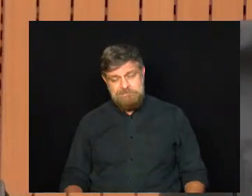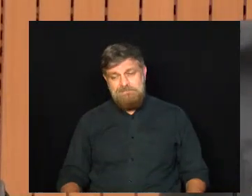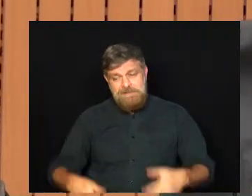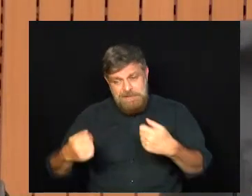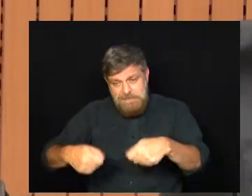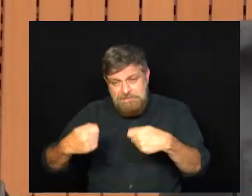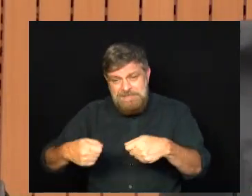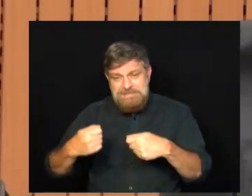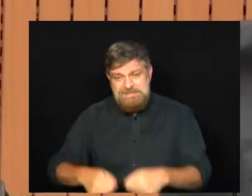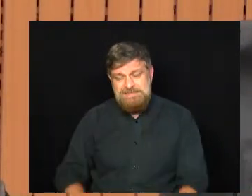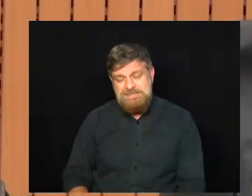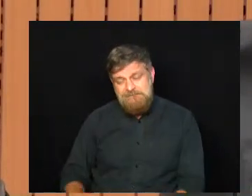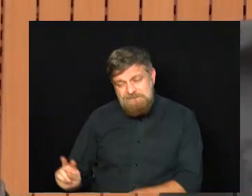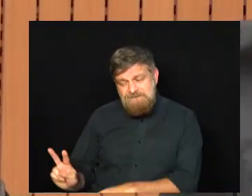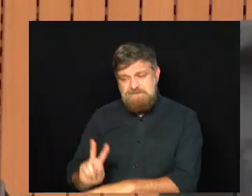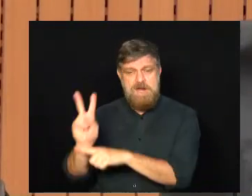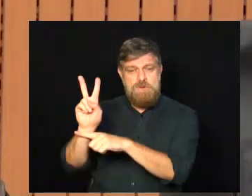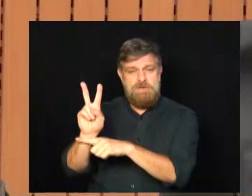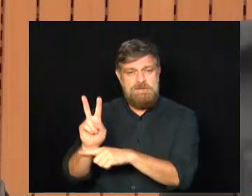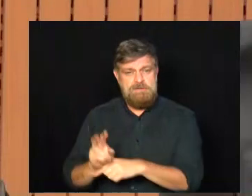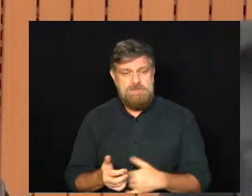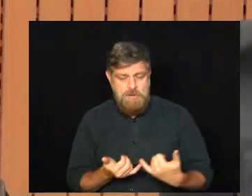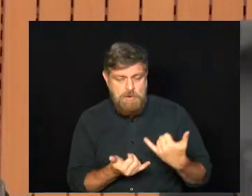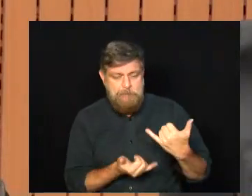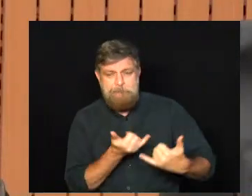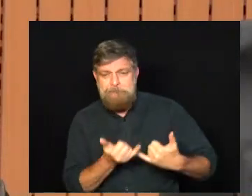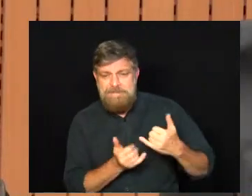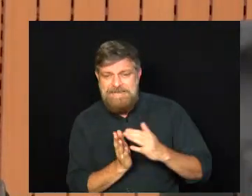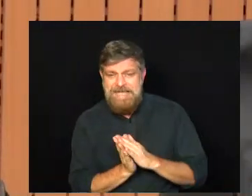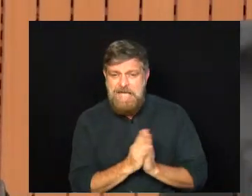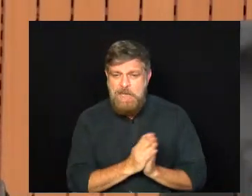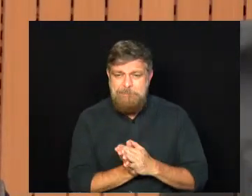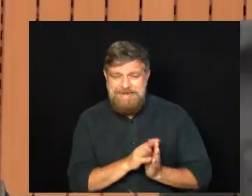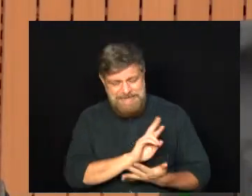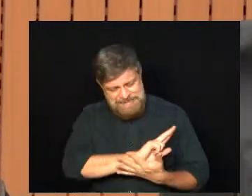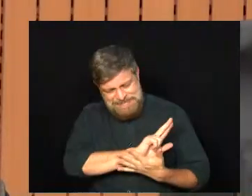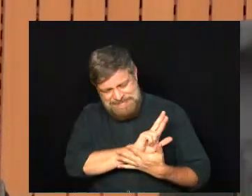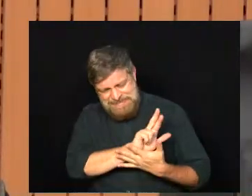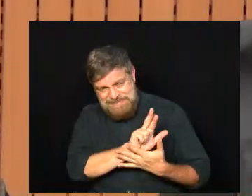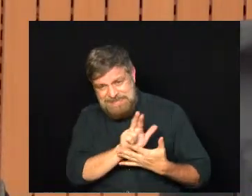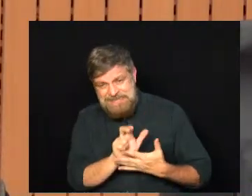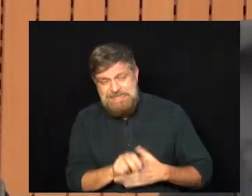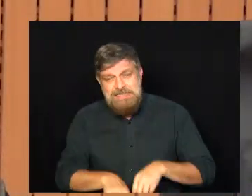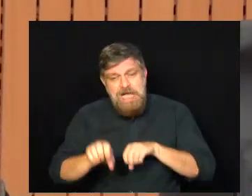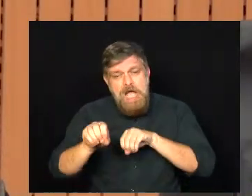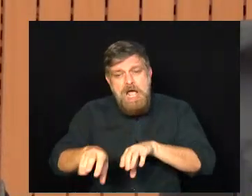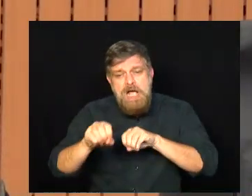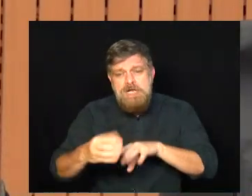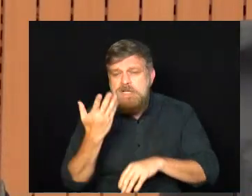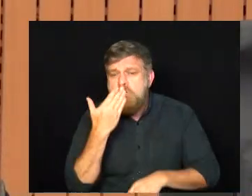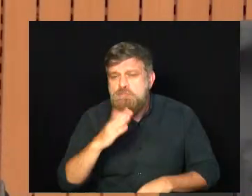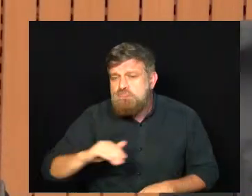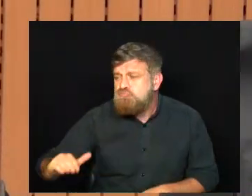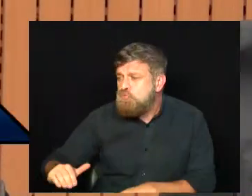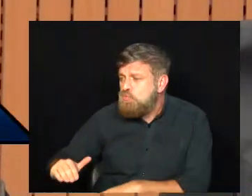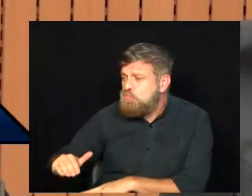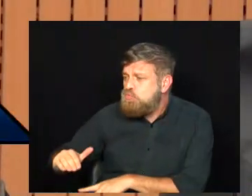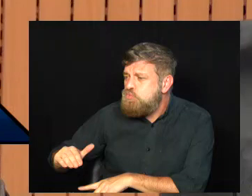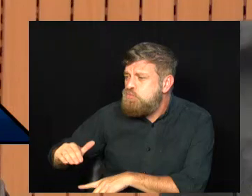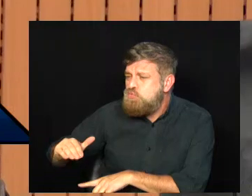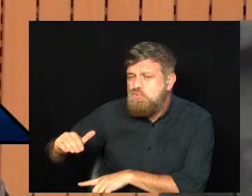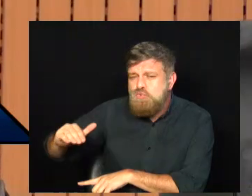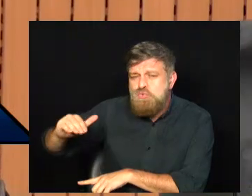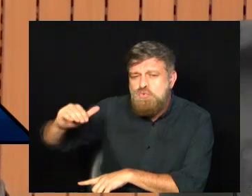deveria. E o jogo e a brincadeira, ele ensina desde pequeno a criança a